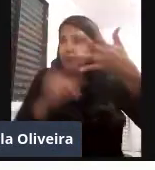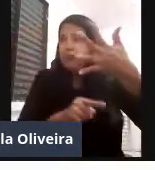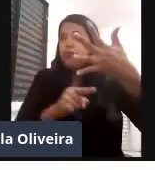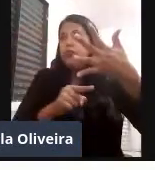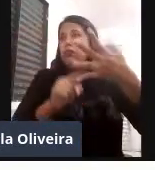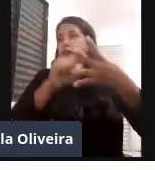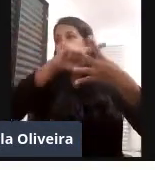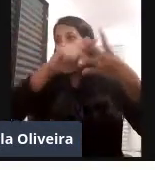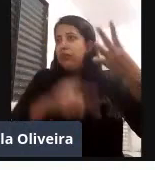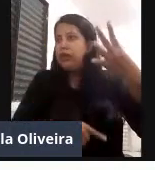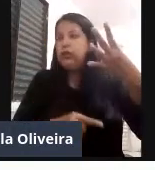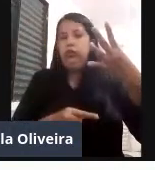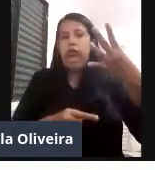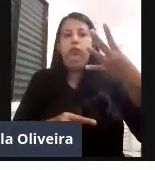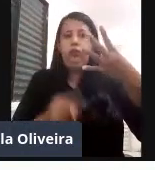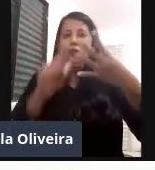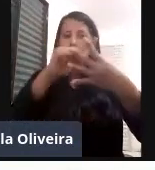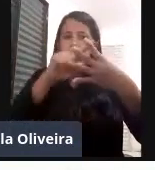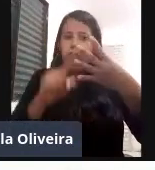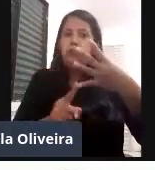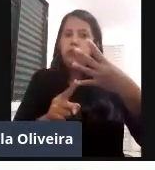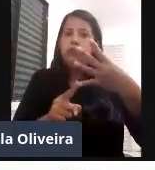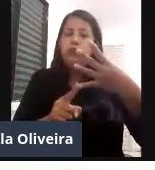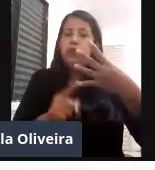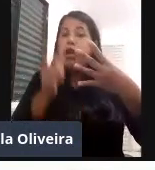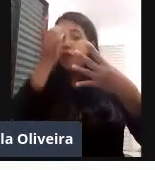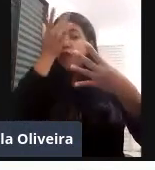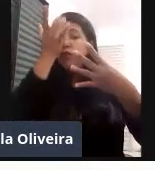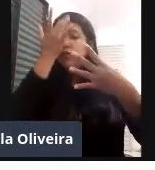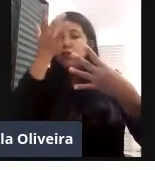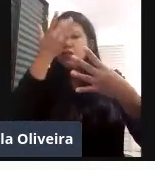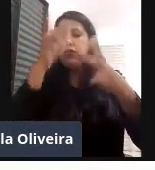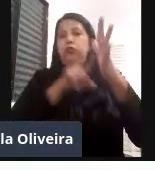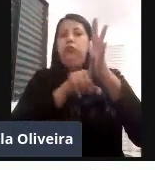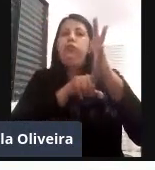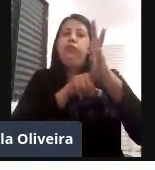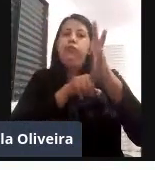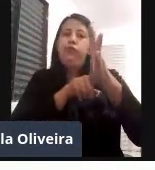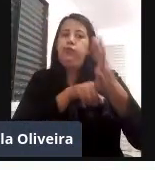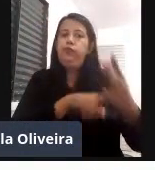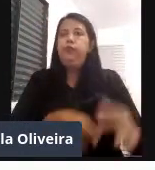bem claro esses processos para que facilite a nossa busca.